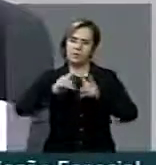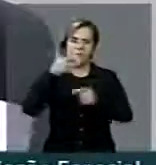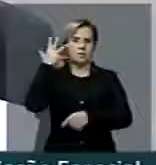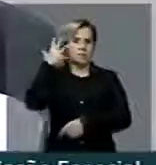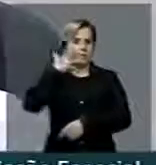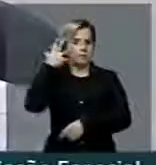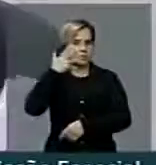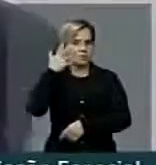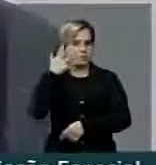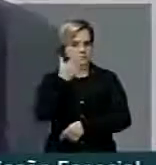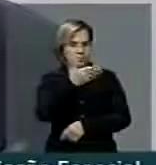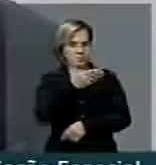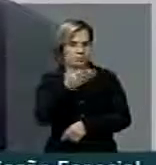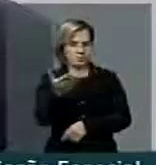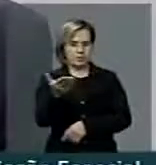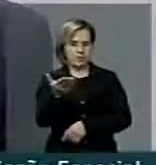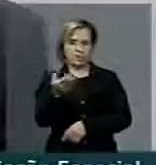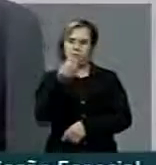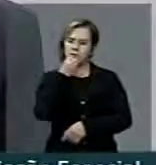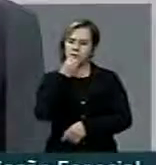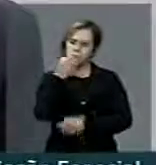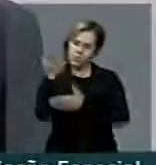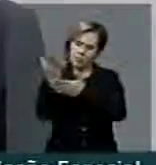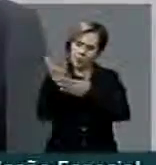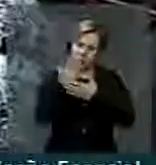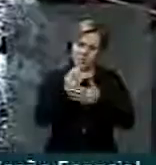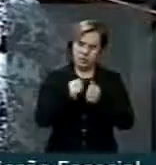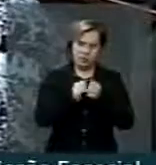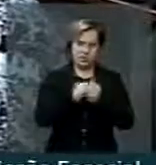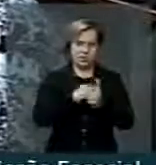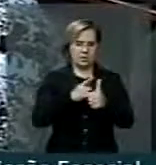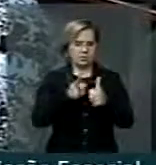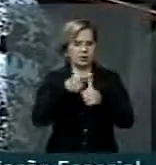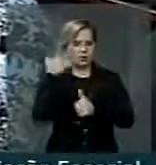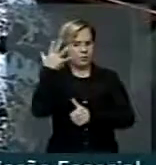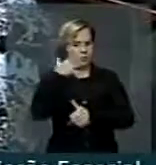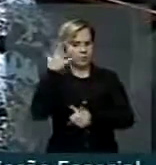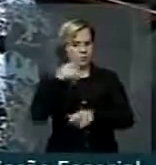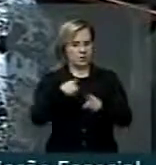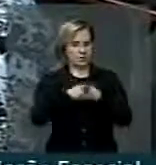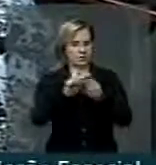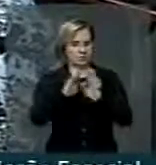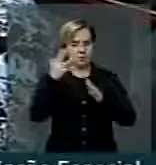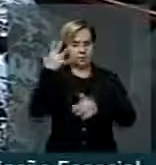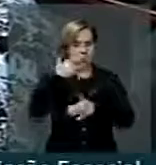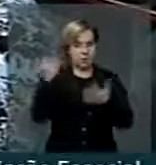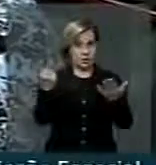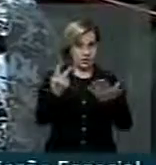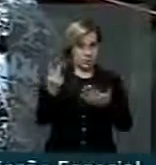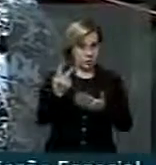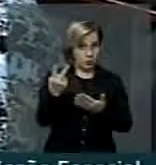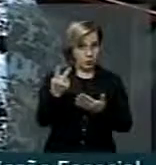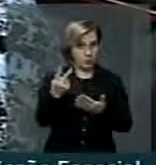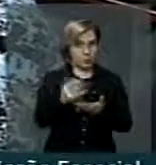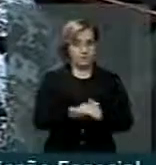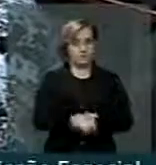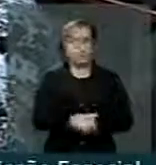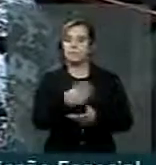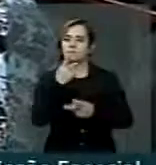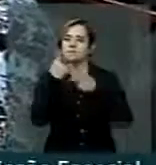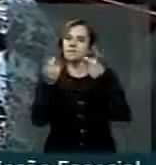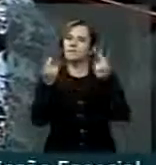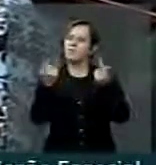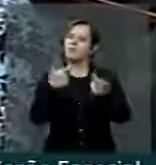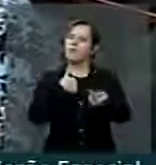agradecer pela excelente contribuição que trouxeram, tanto na primeira mesa como na segunda, e dizer que